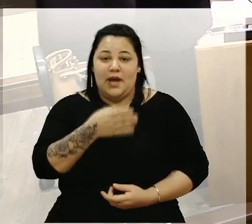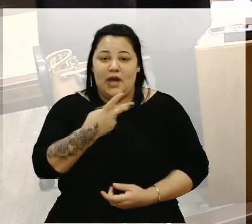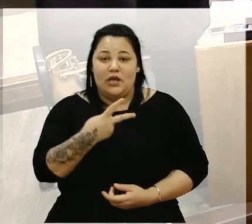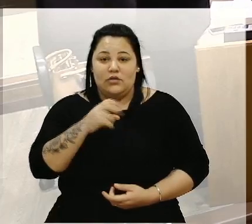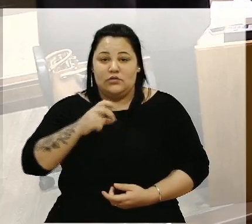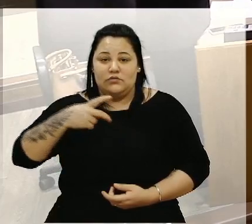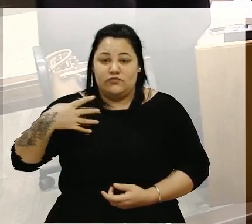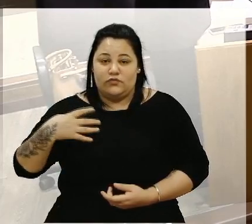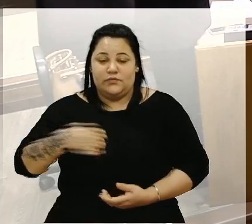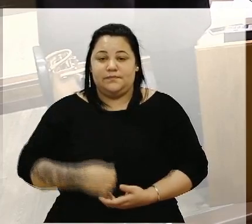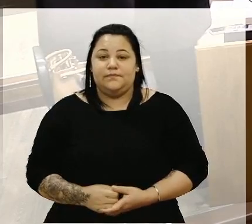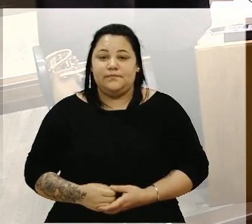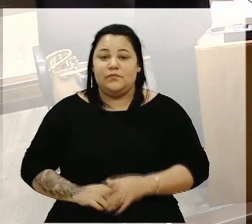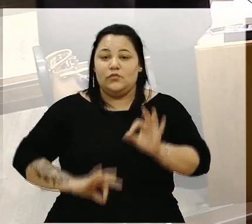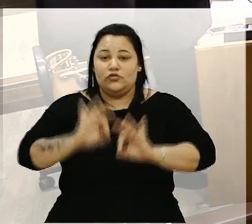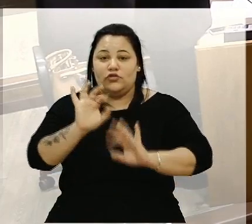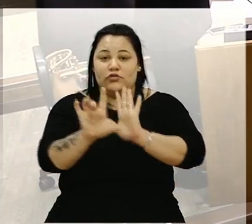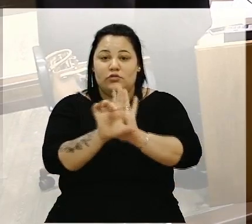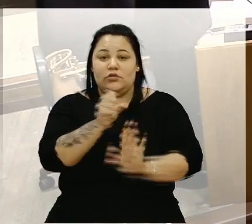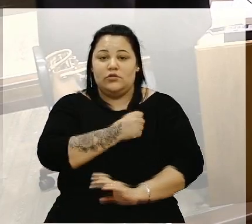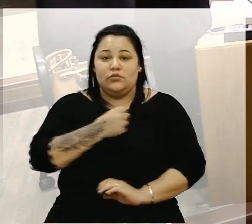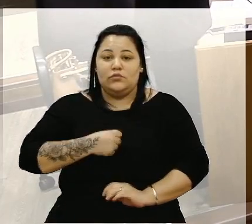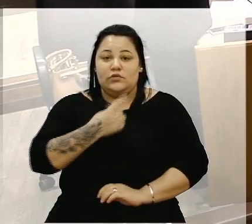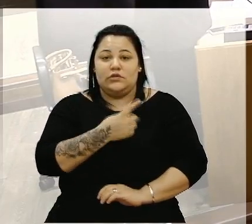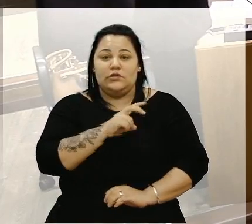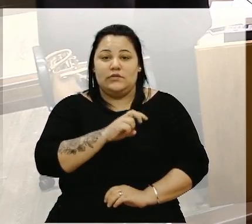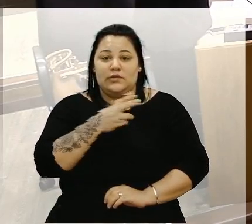194/2024, projeto de lei número